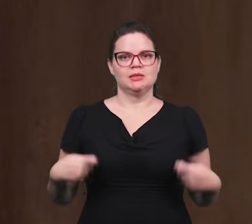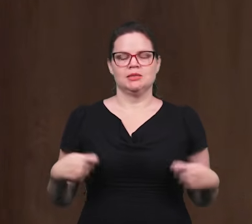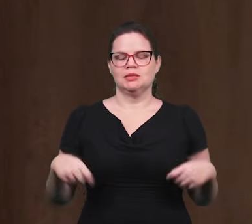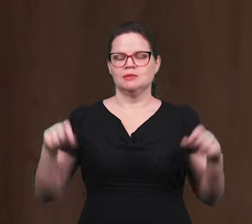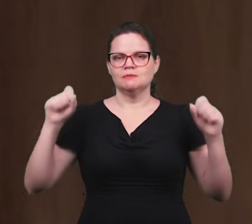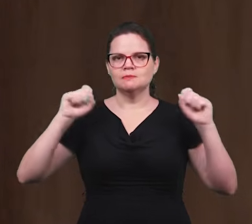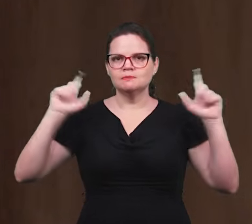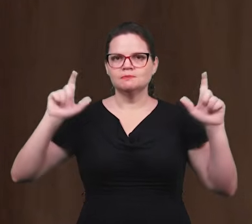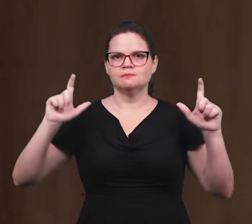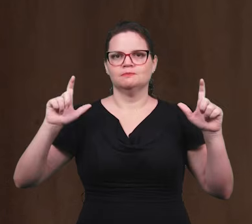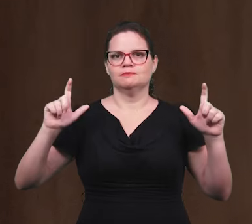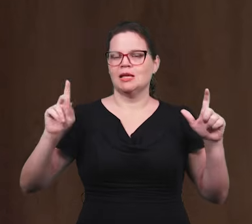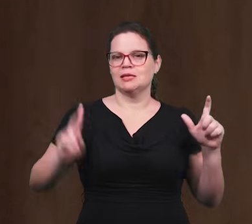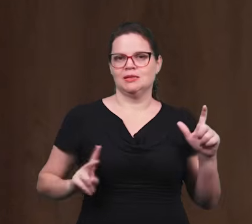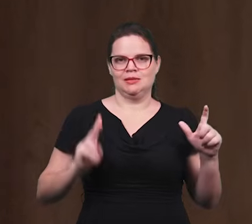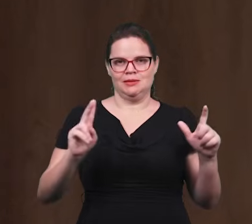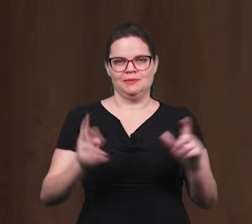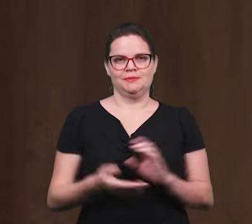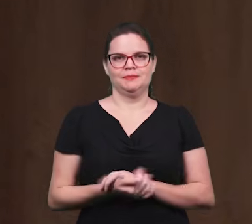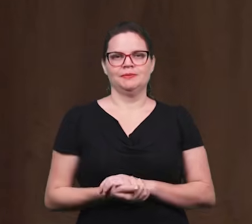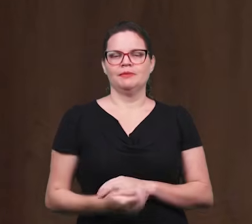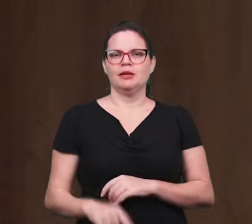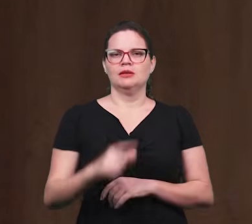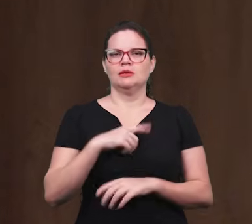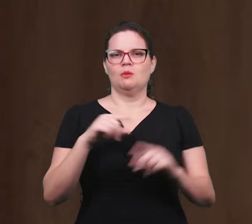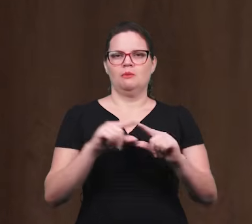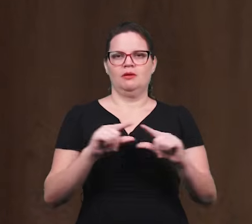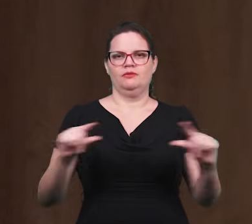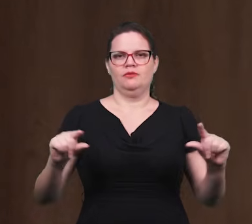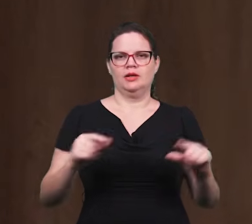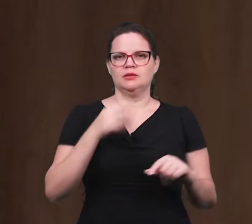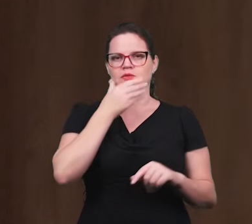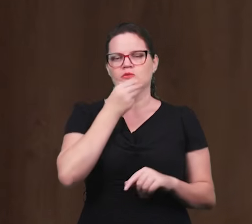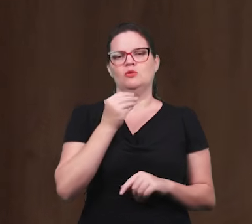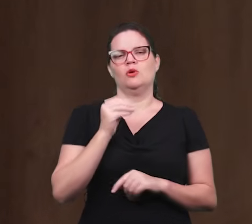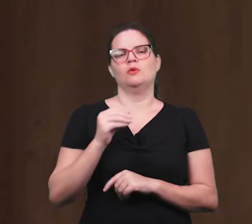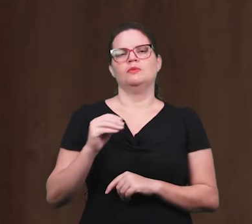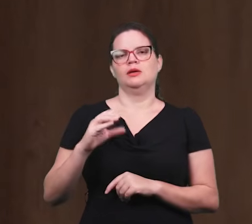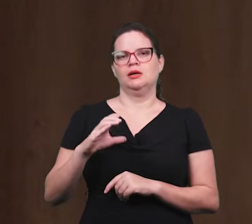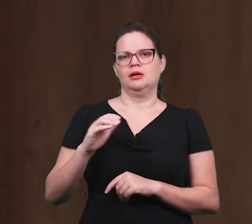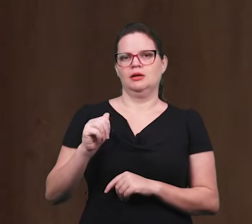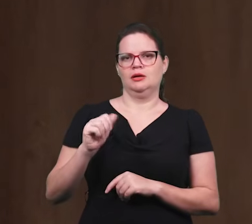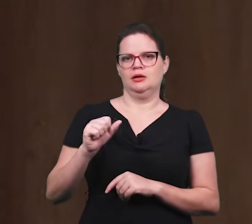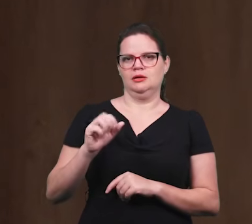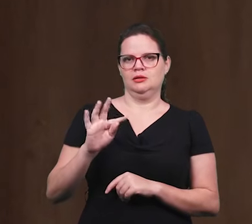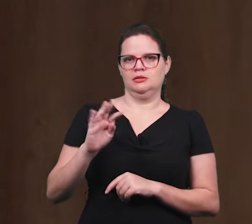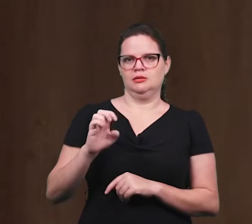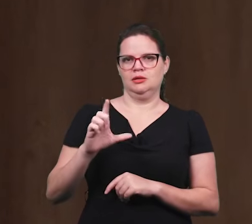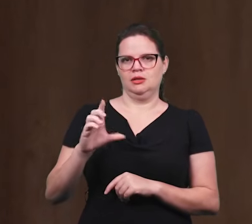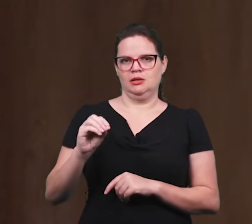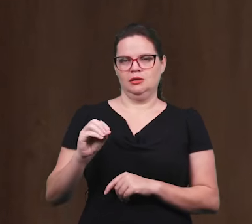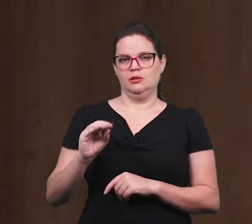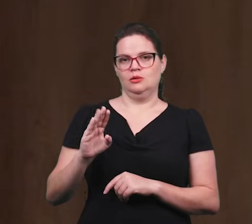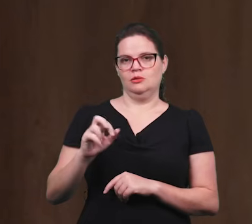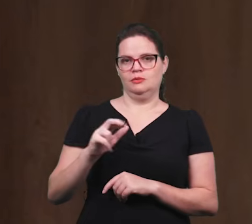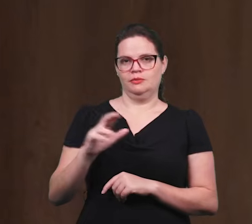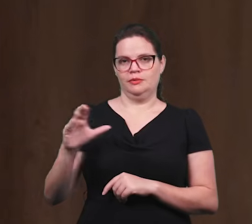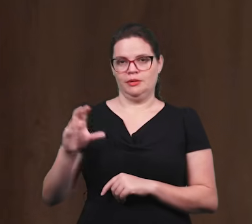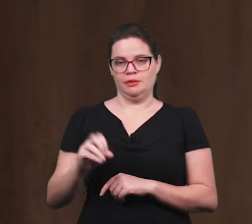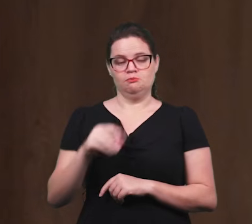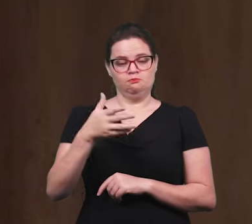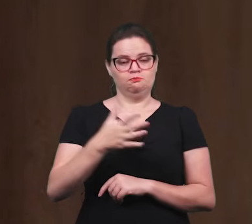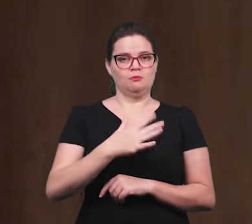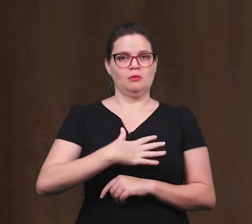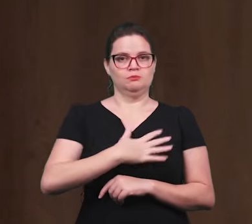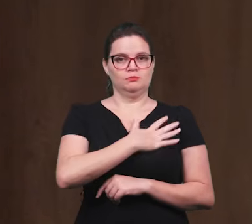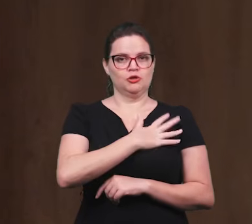ser intensa. Tem uma frase do general Castelo Branco, que ele dizia assim: ao chefe militar não